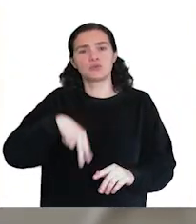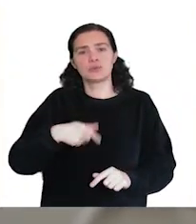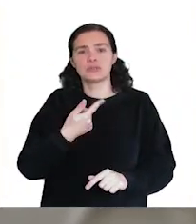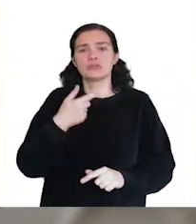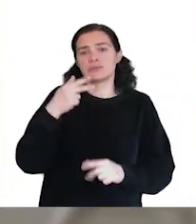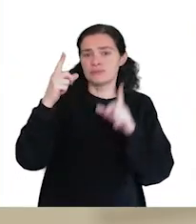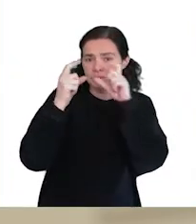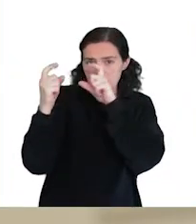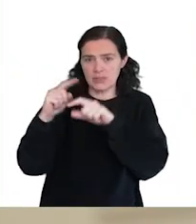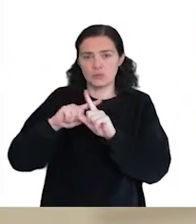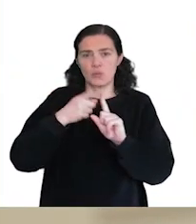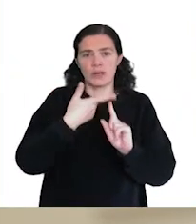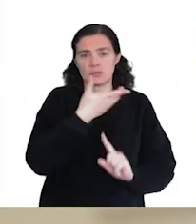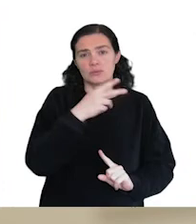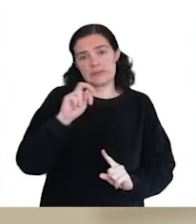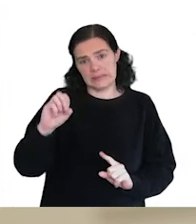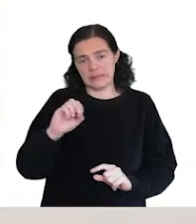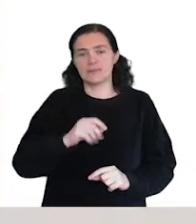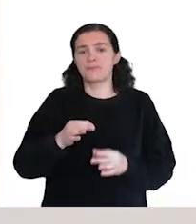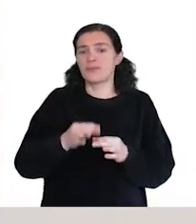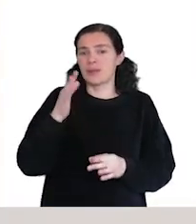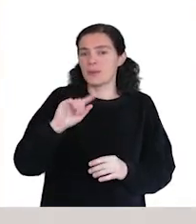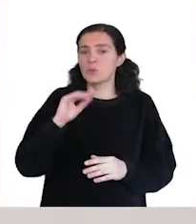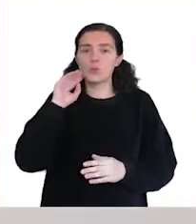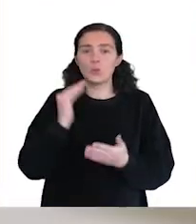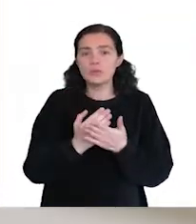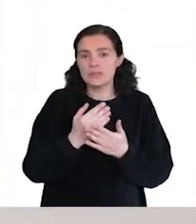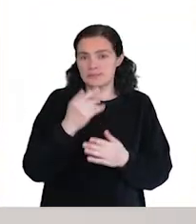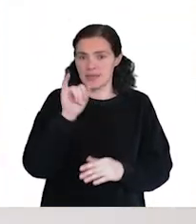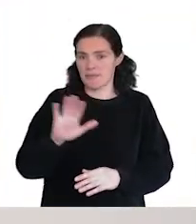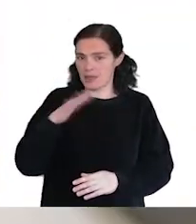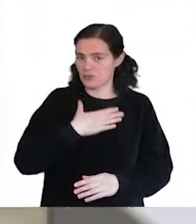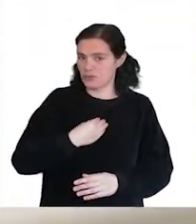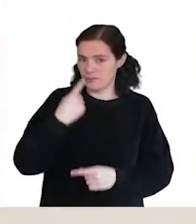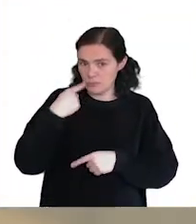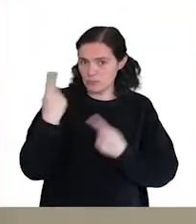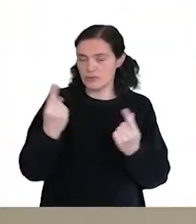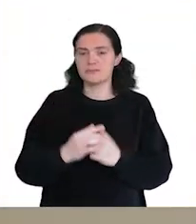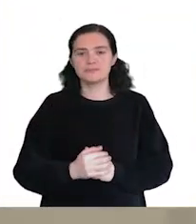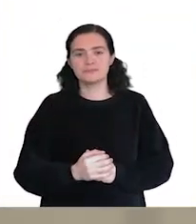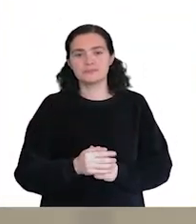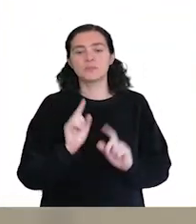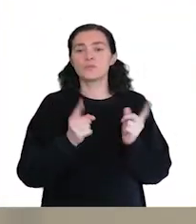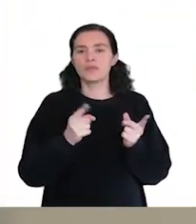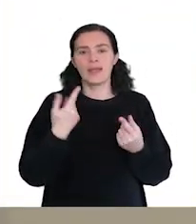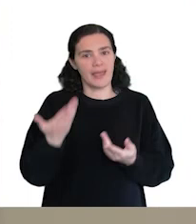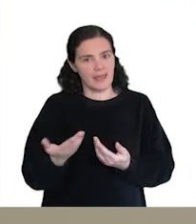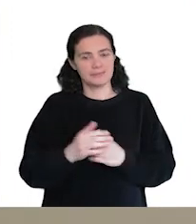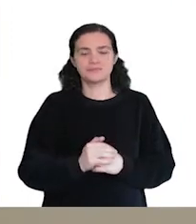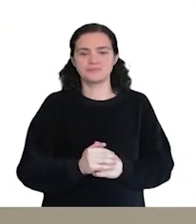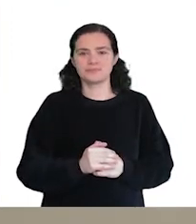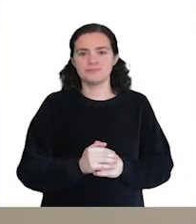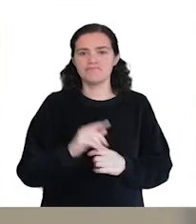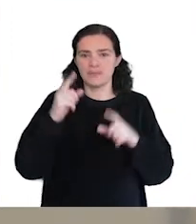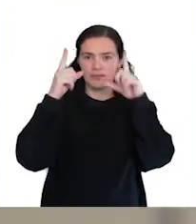de Fotografia. Isto na década de 30. E, finalmente, há uma última imagem que eu gostaria de mostrar, e que é